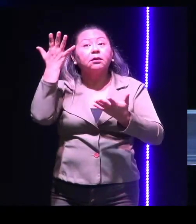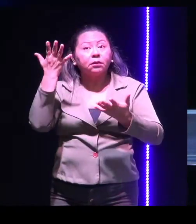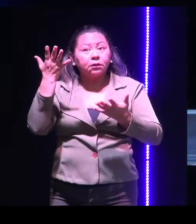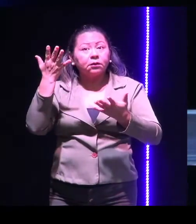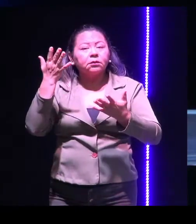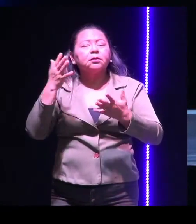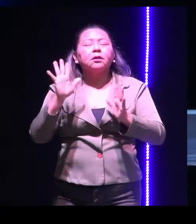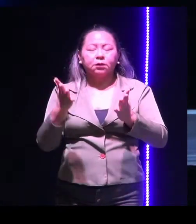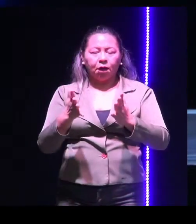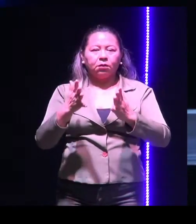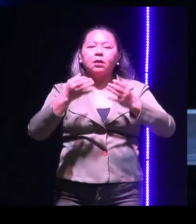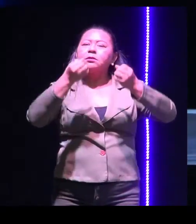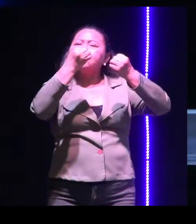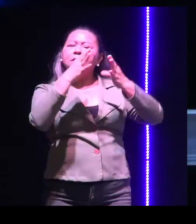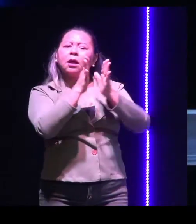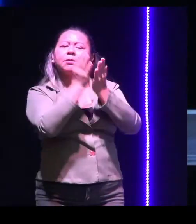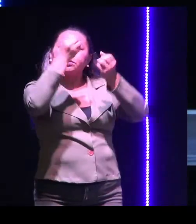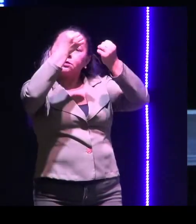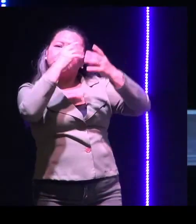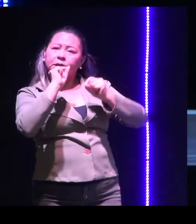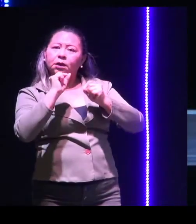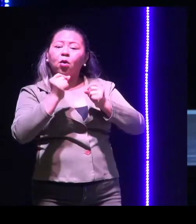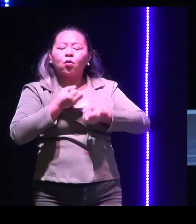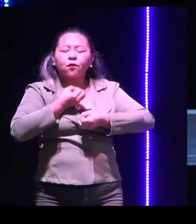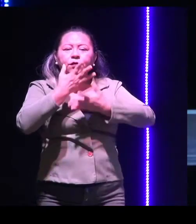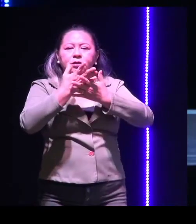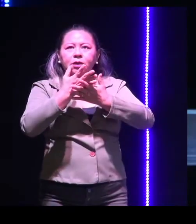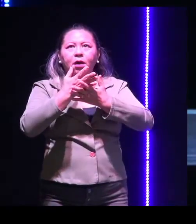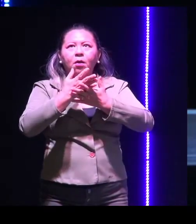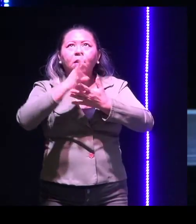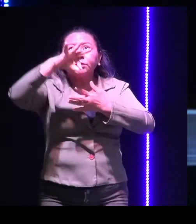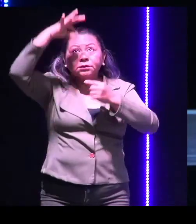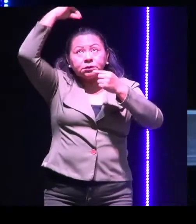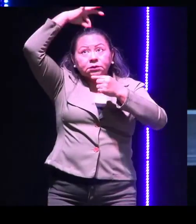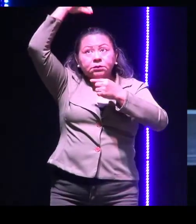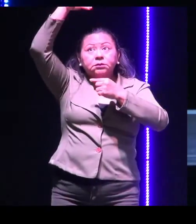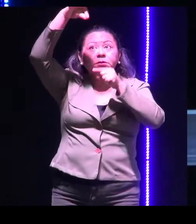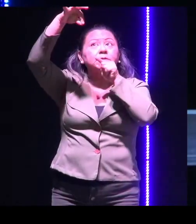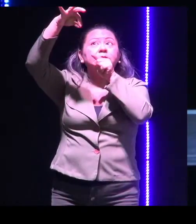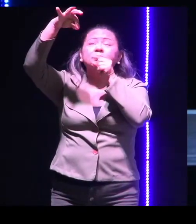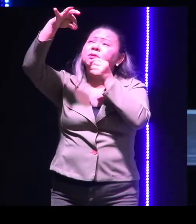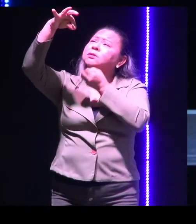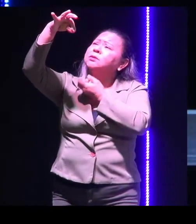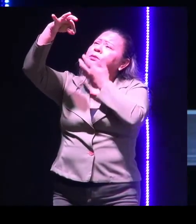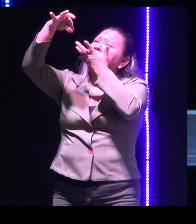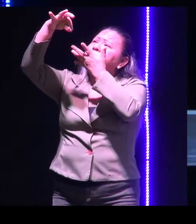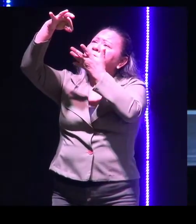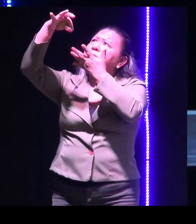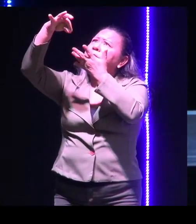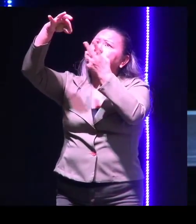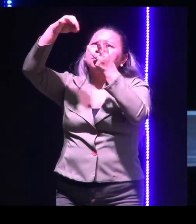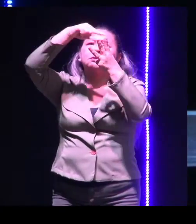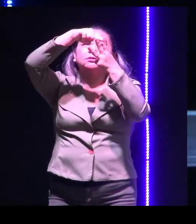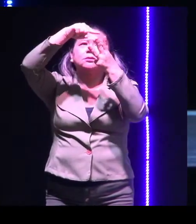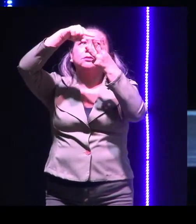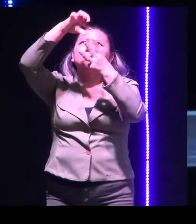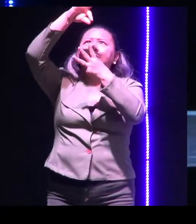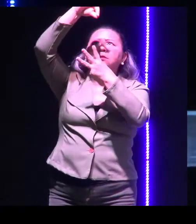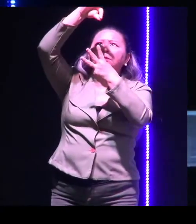Confessai, pois, os vossos pecados ao Espírito Santo, a Jesus ou a Deus? Qual dos